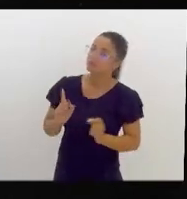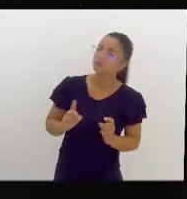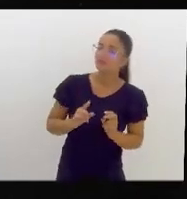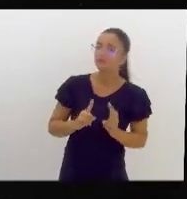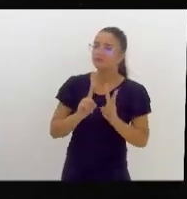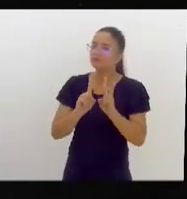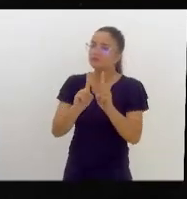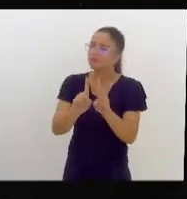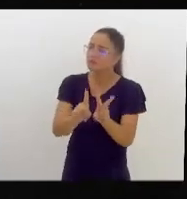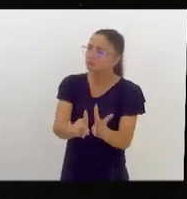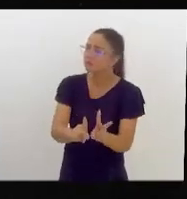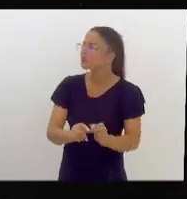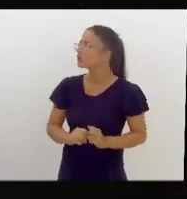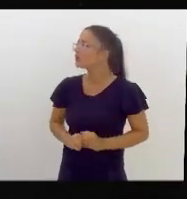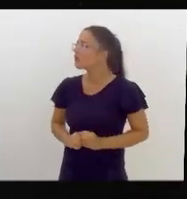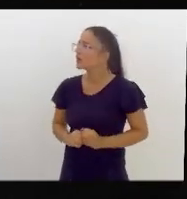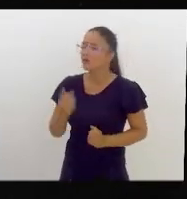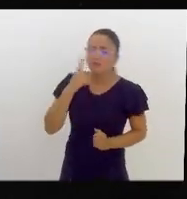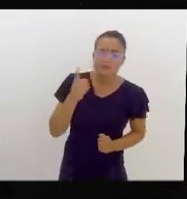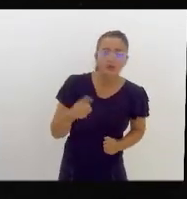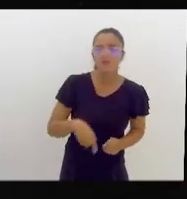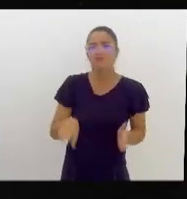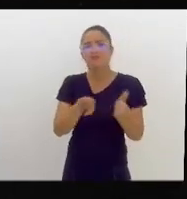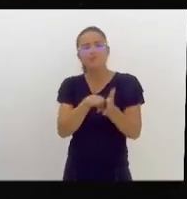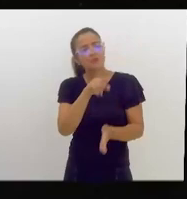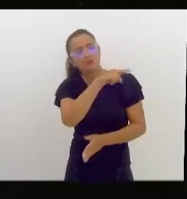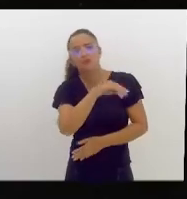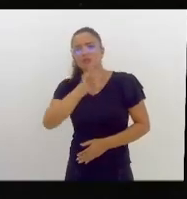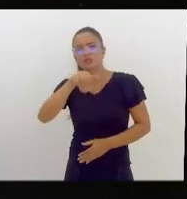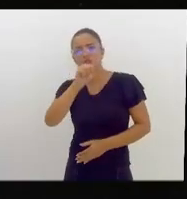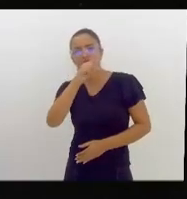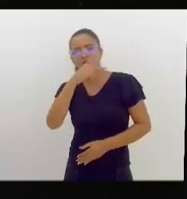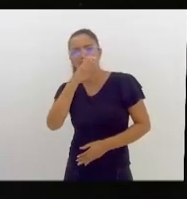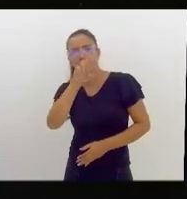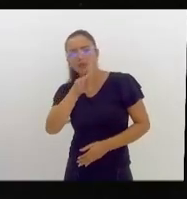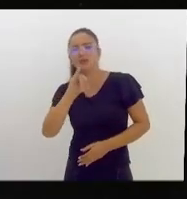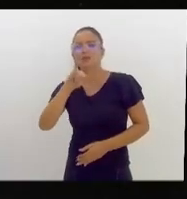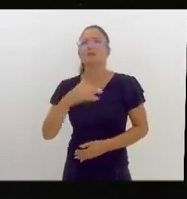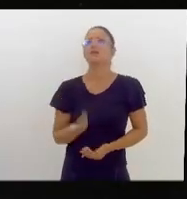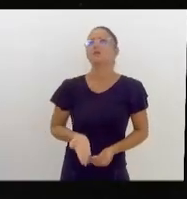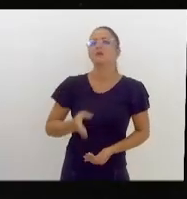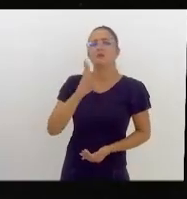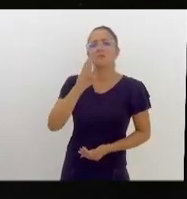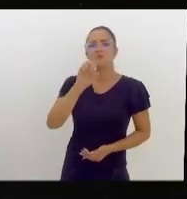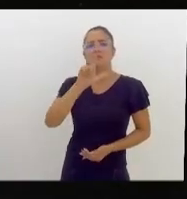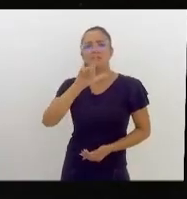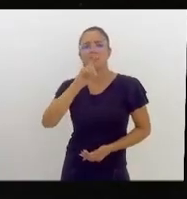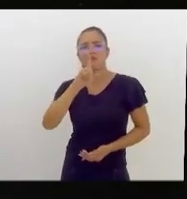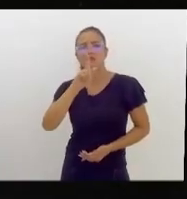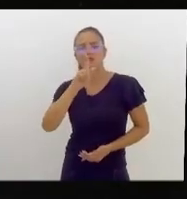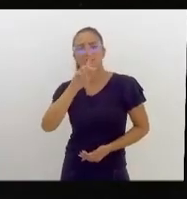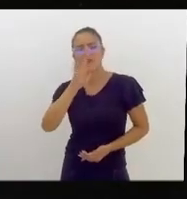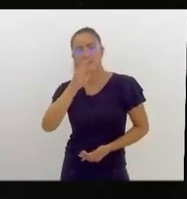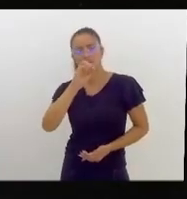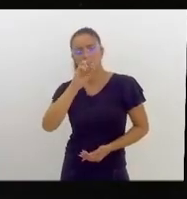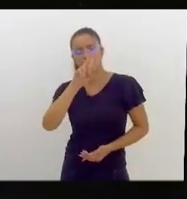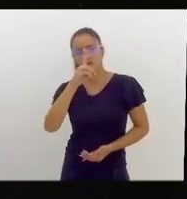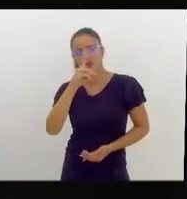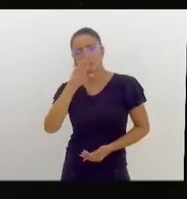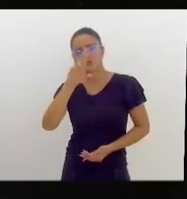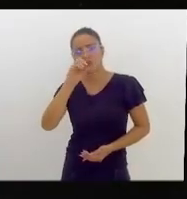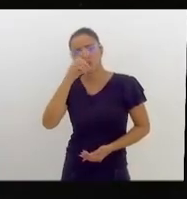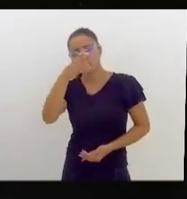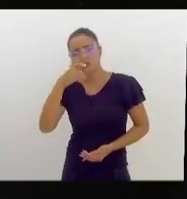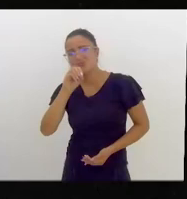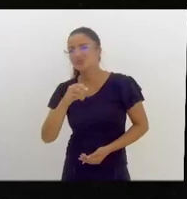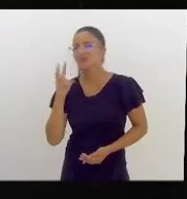diversas estações, no ramal da Baixada, Japeri, Belfor Roxo e que fosse, que nós observamos que em determinadas estações o